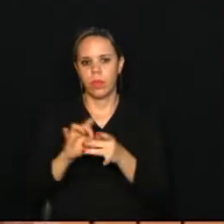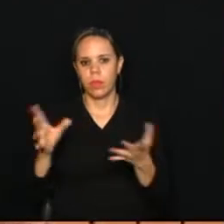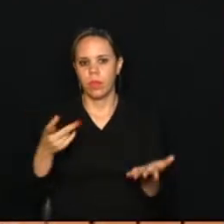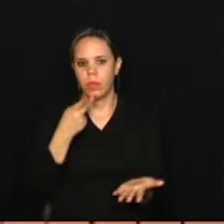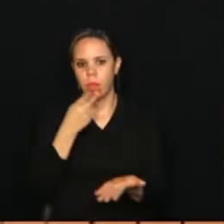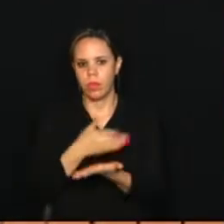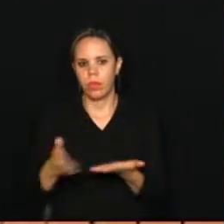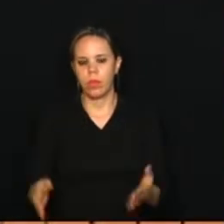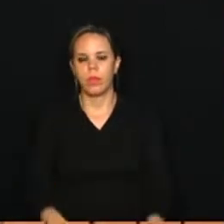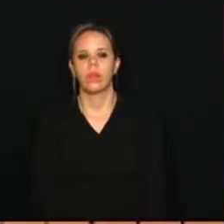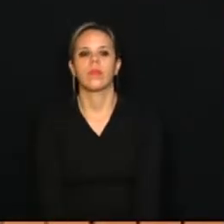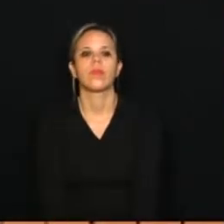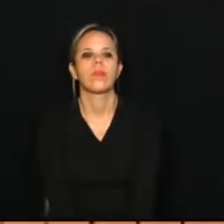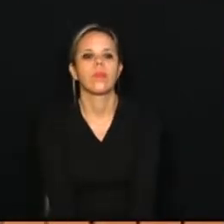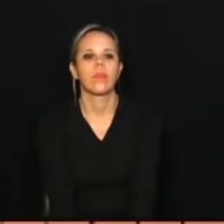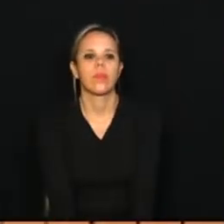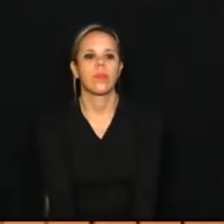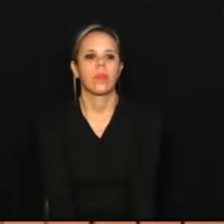uma saudação.